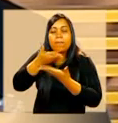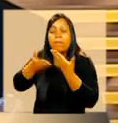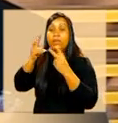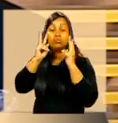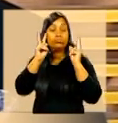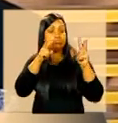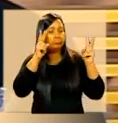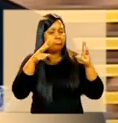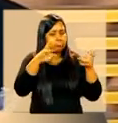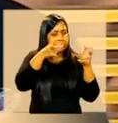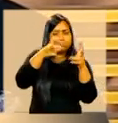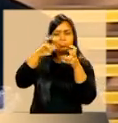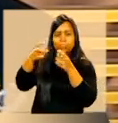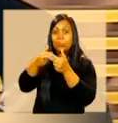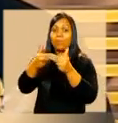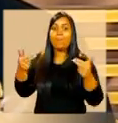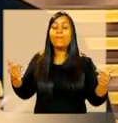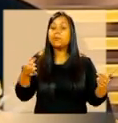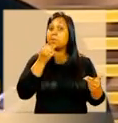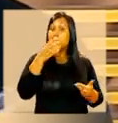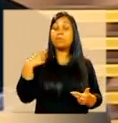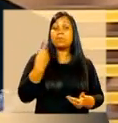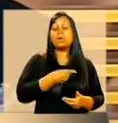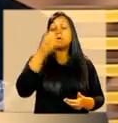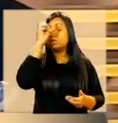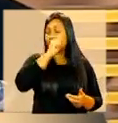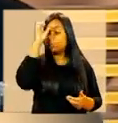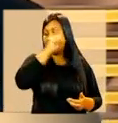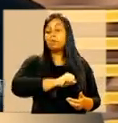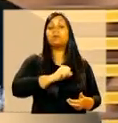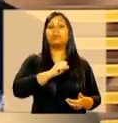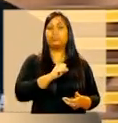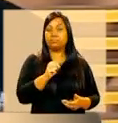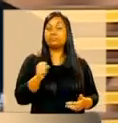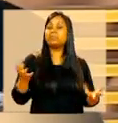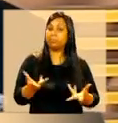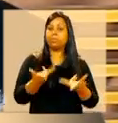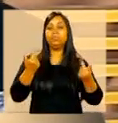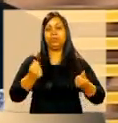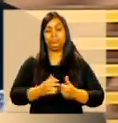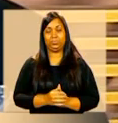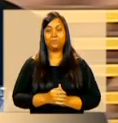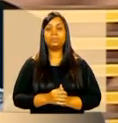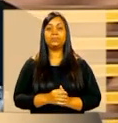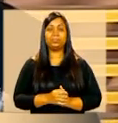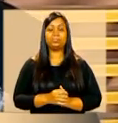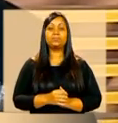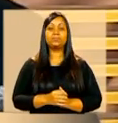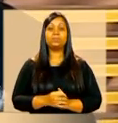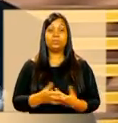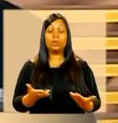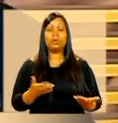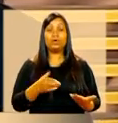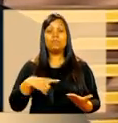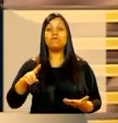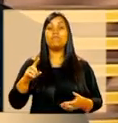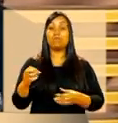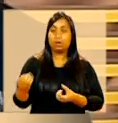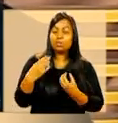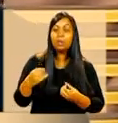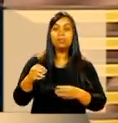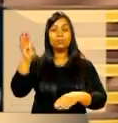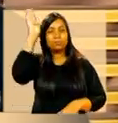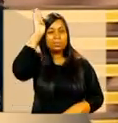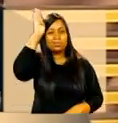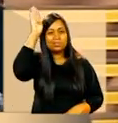para o outro e conseguir identificar quanta coisa tem ali para a gente aprender, é maravilhoso. É maravilhoso. E eu fui educado pelo Sesc